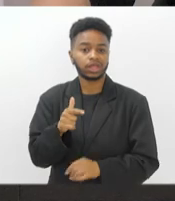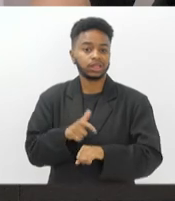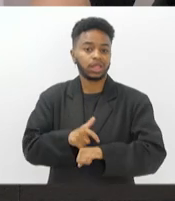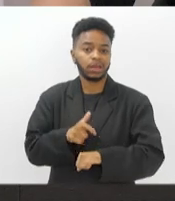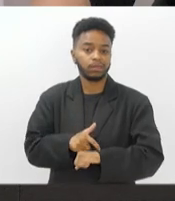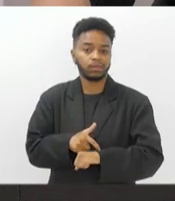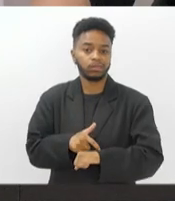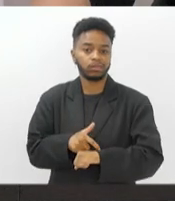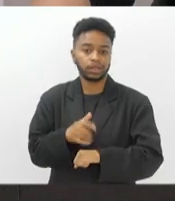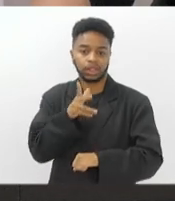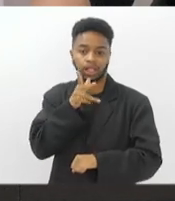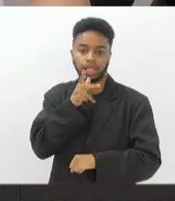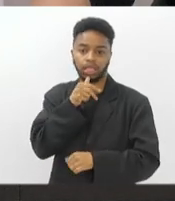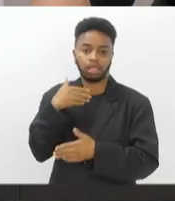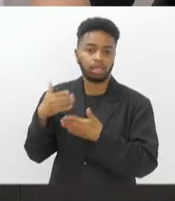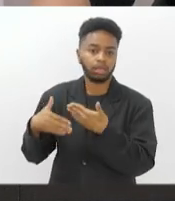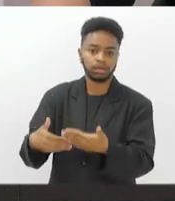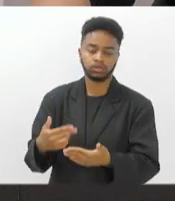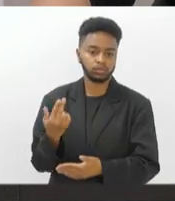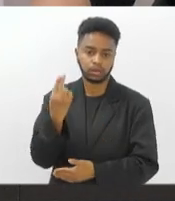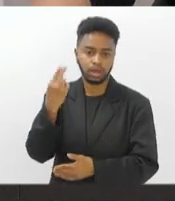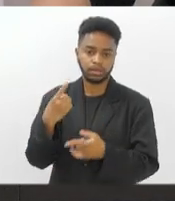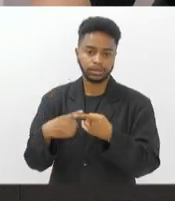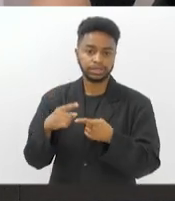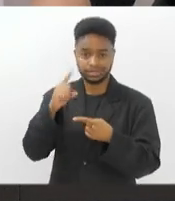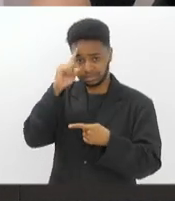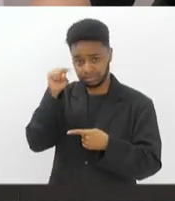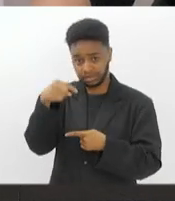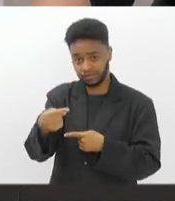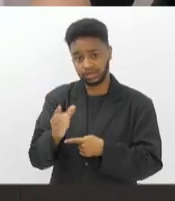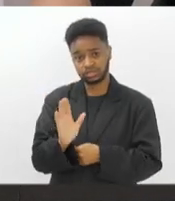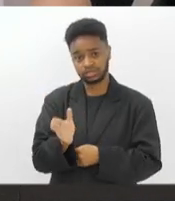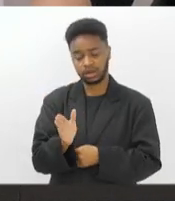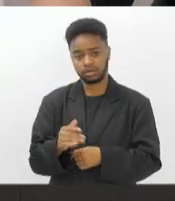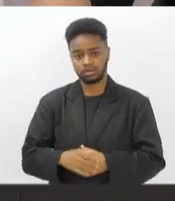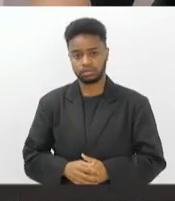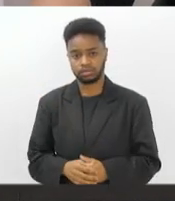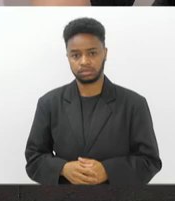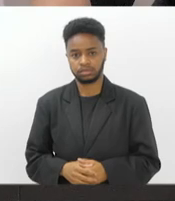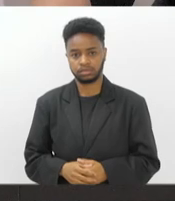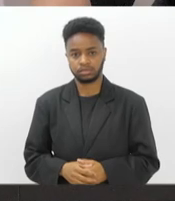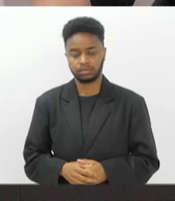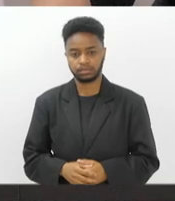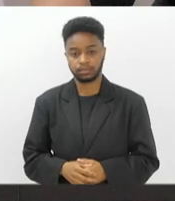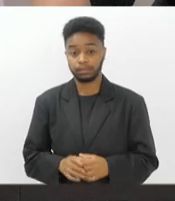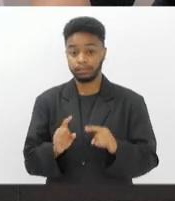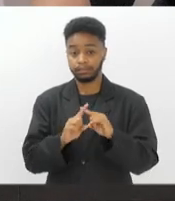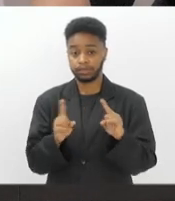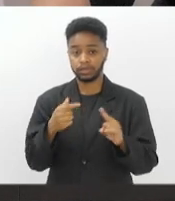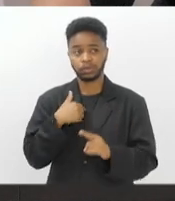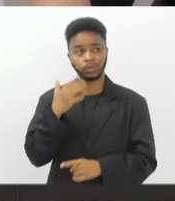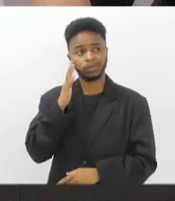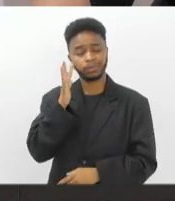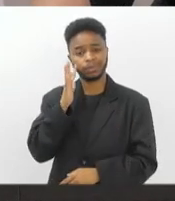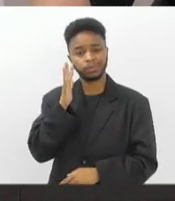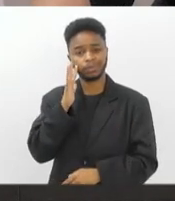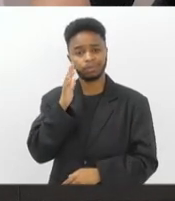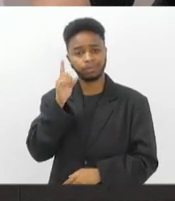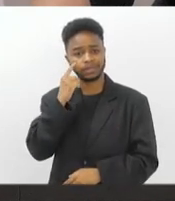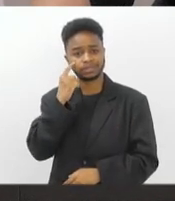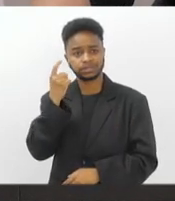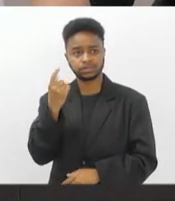fazer esse processo é porque já é pra semana que vem mas eu fiquei pensando muito